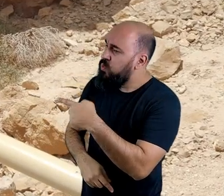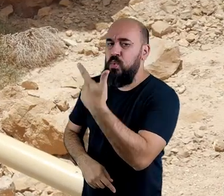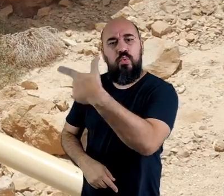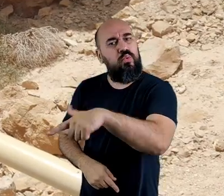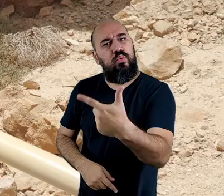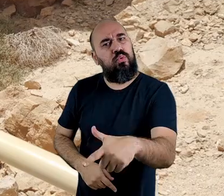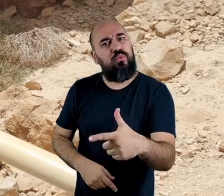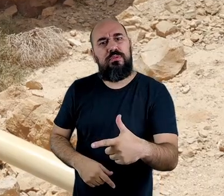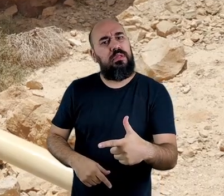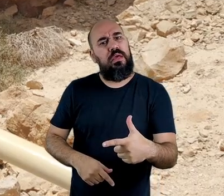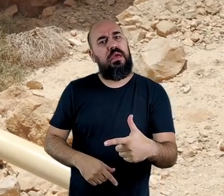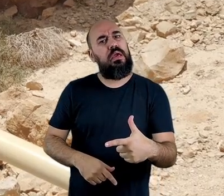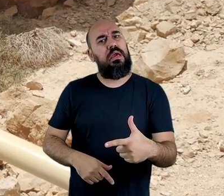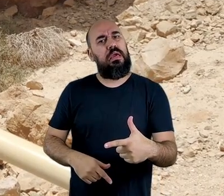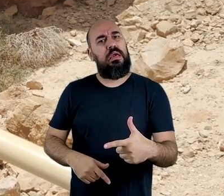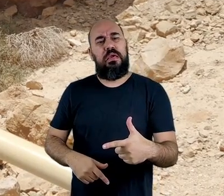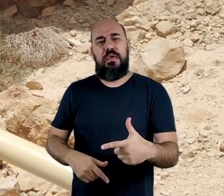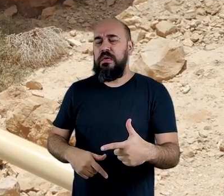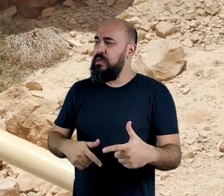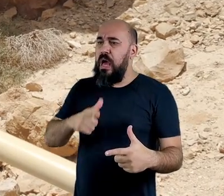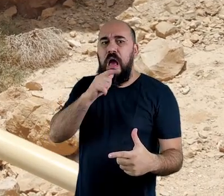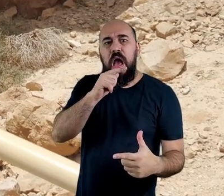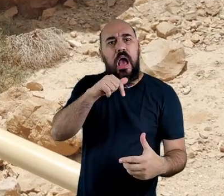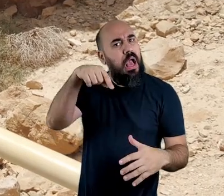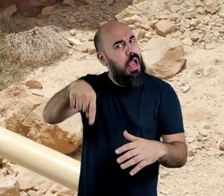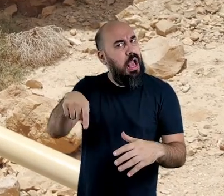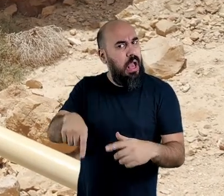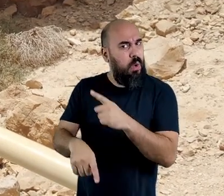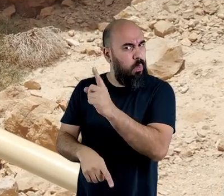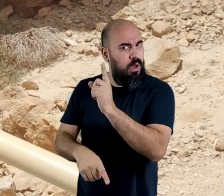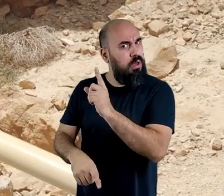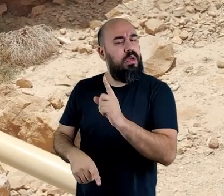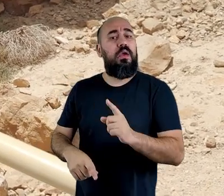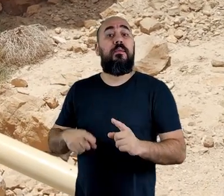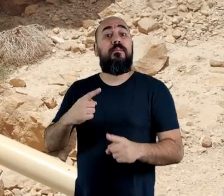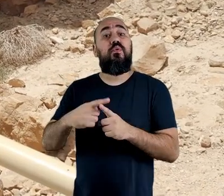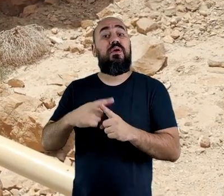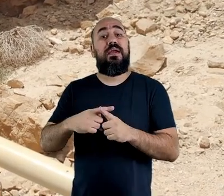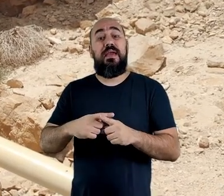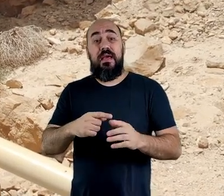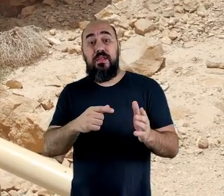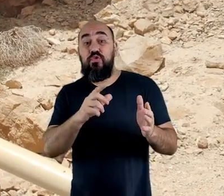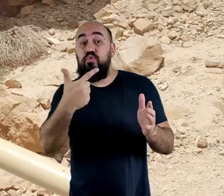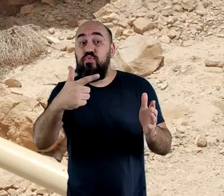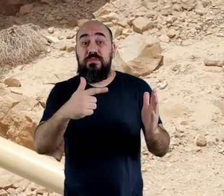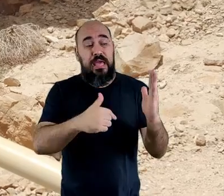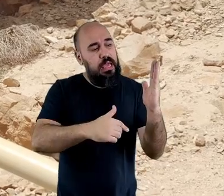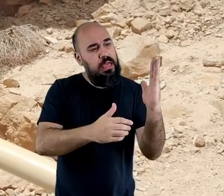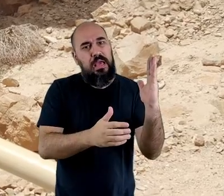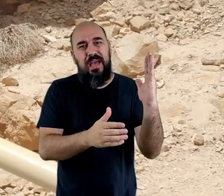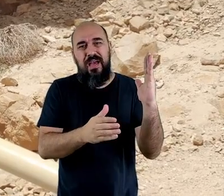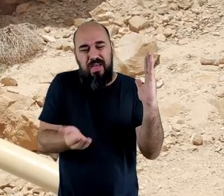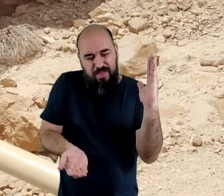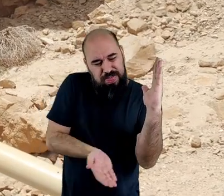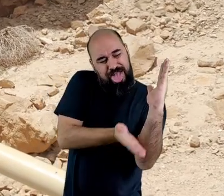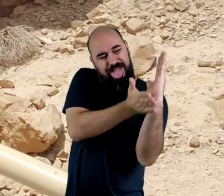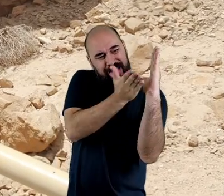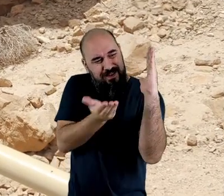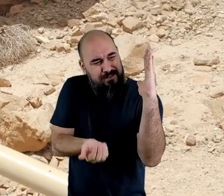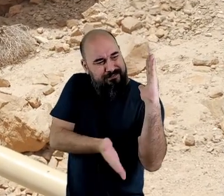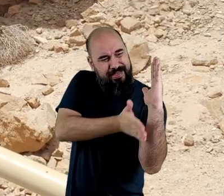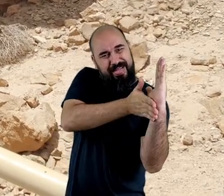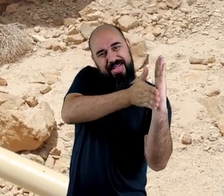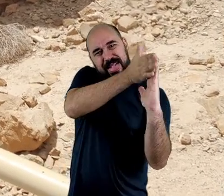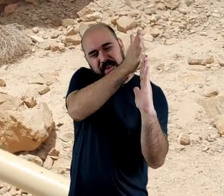água aqui, evidentemente que ela vai vazar pela terra, ela não vai ser sustentada aqui. Então não há reboco. Obviamente não pode